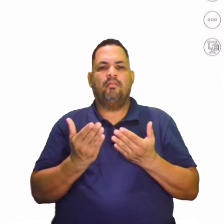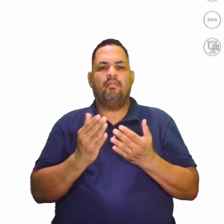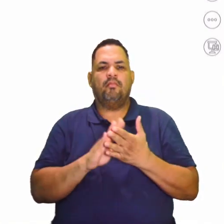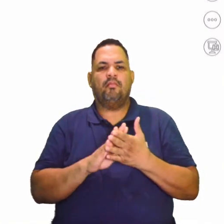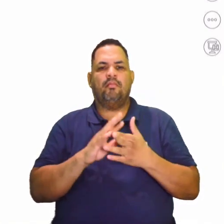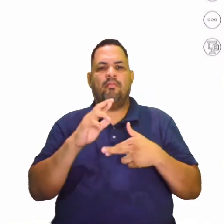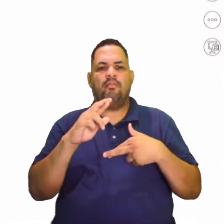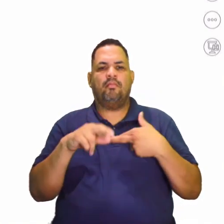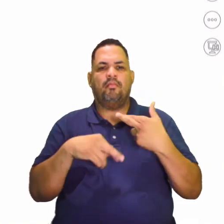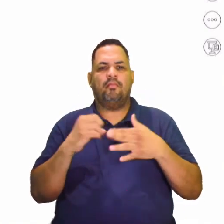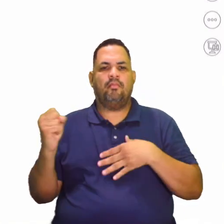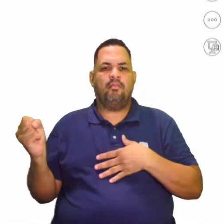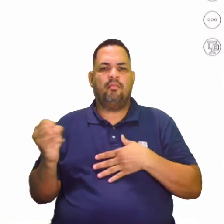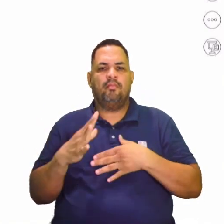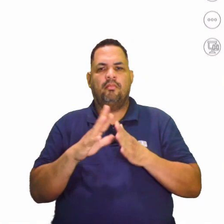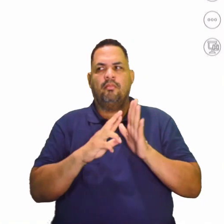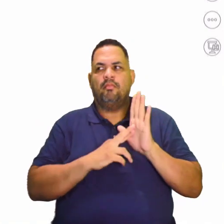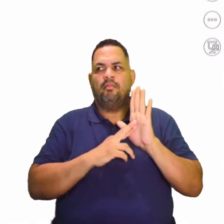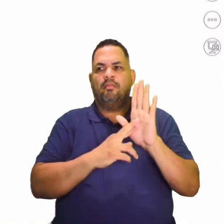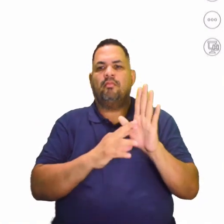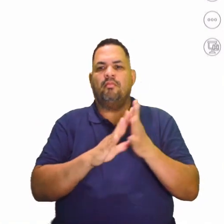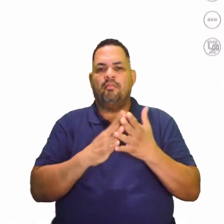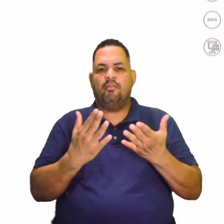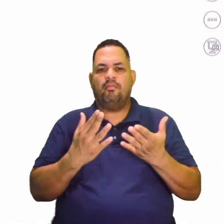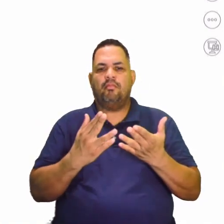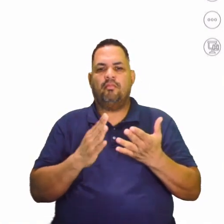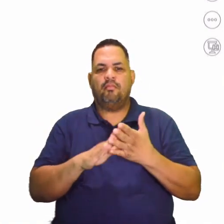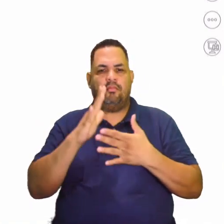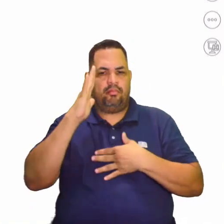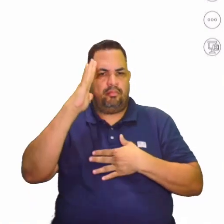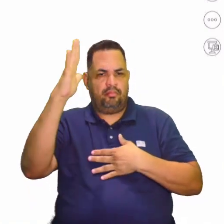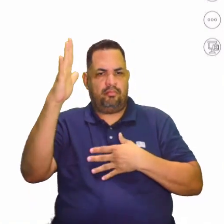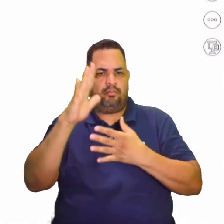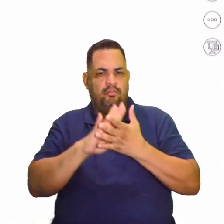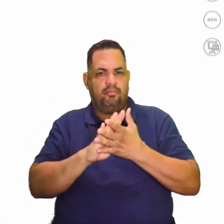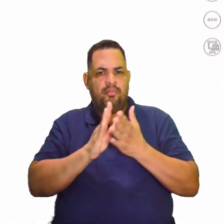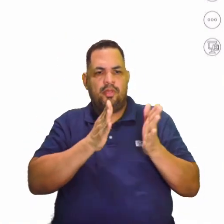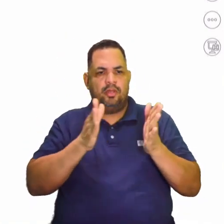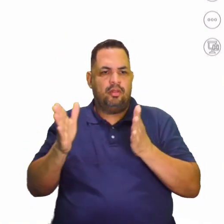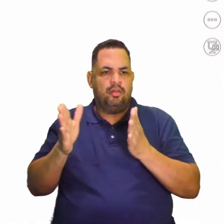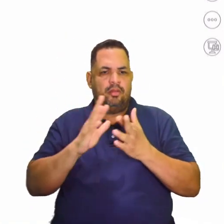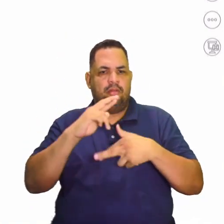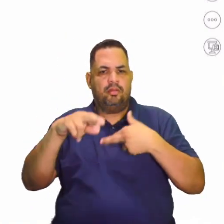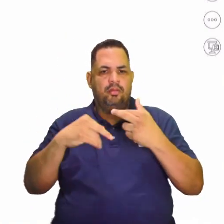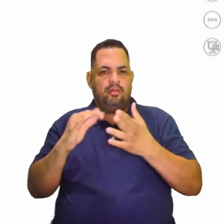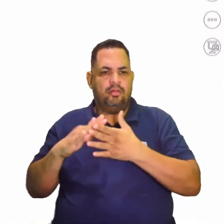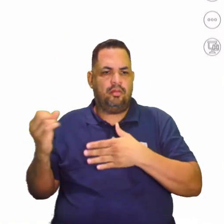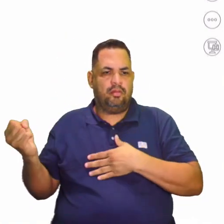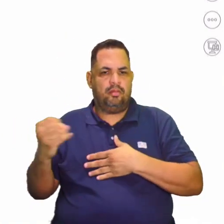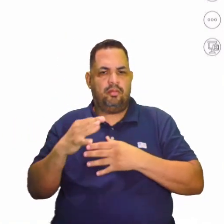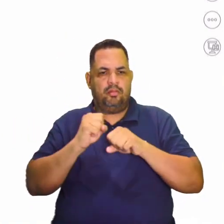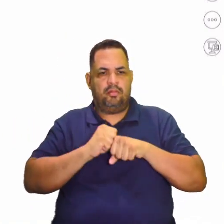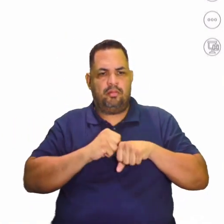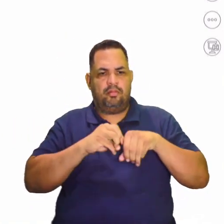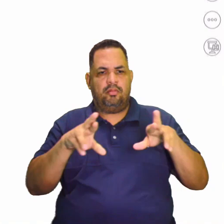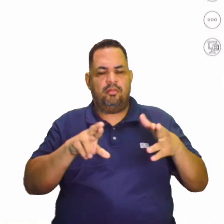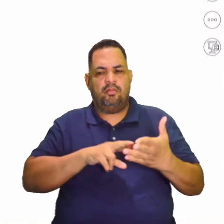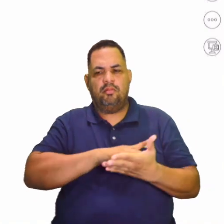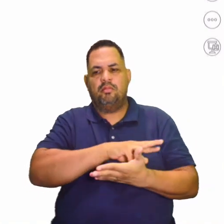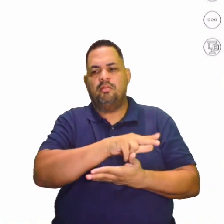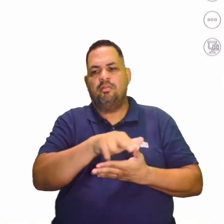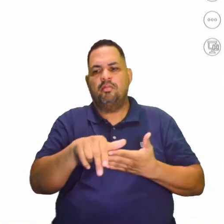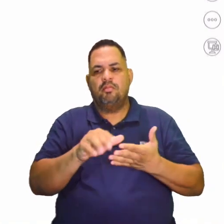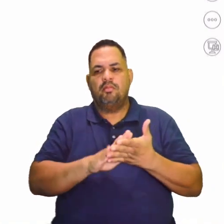o renascimento artístico representou uma das vertentes do período renascentista, com profusão de diversas